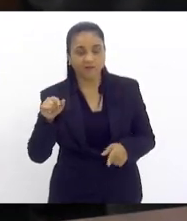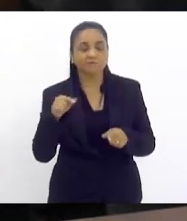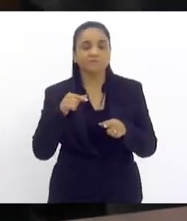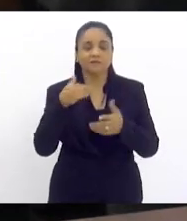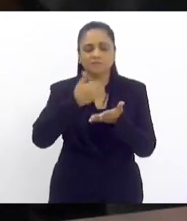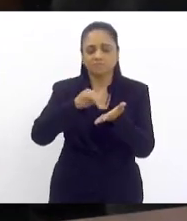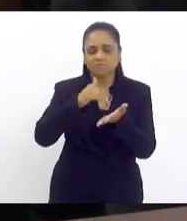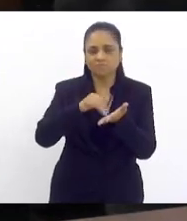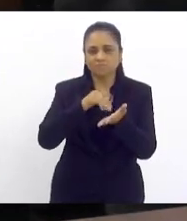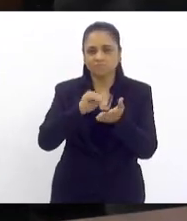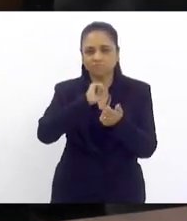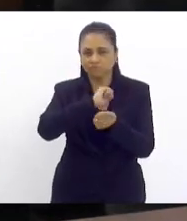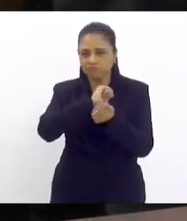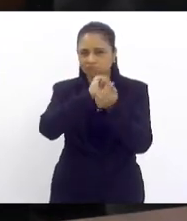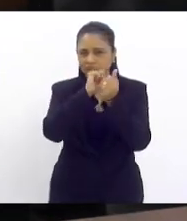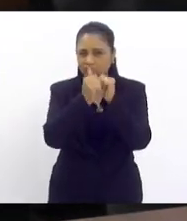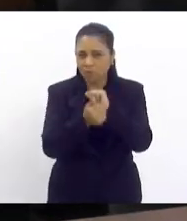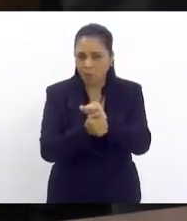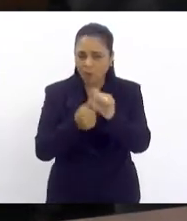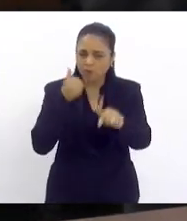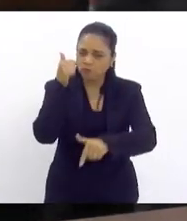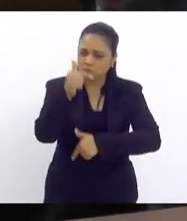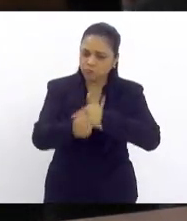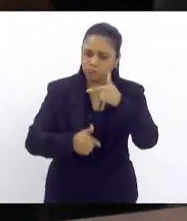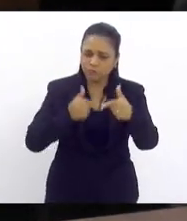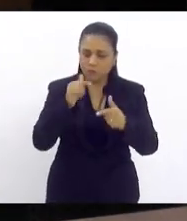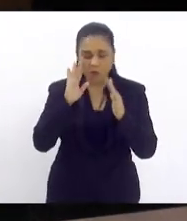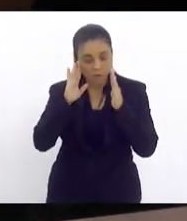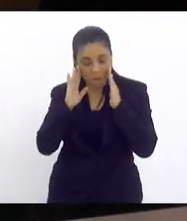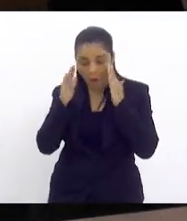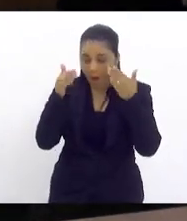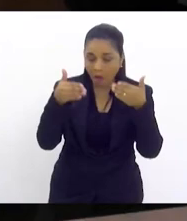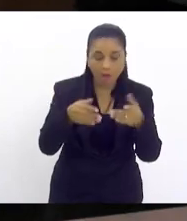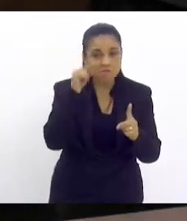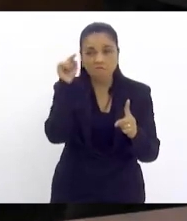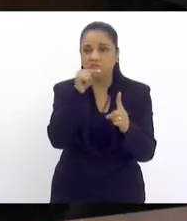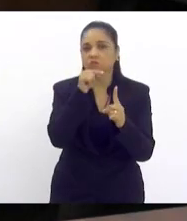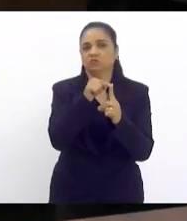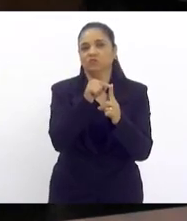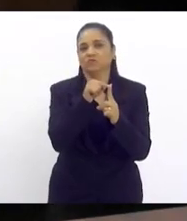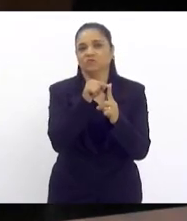Esporte, que tem um trabalho ali voltado para